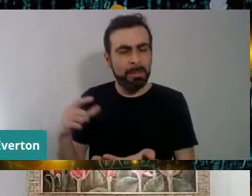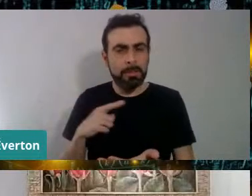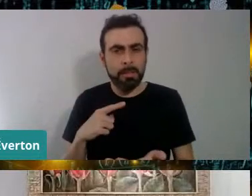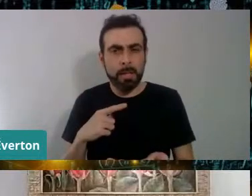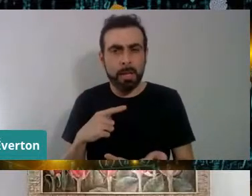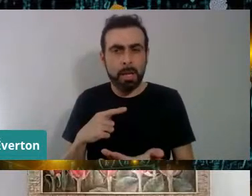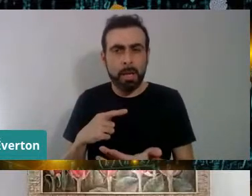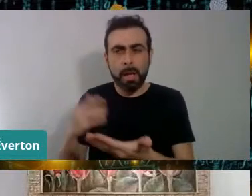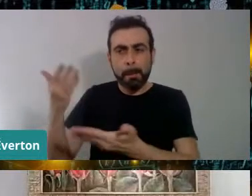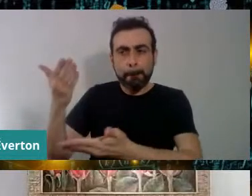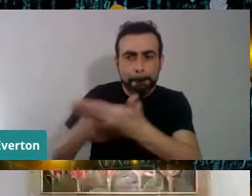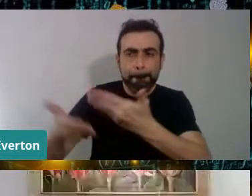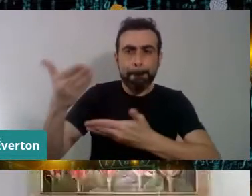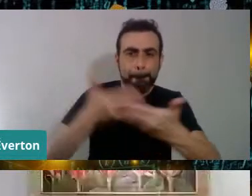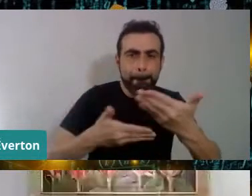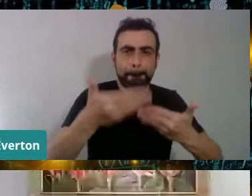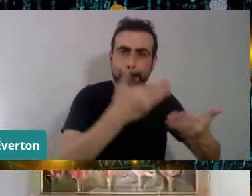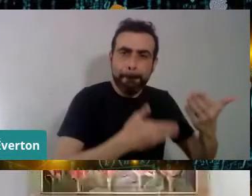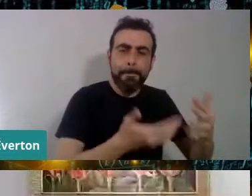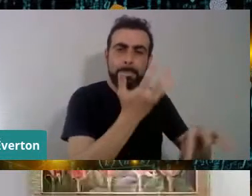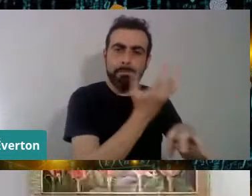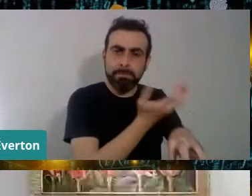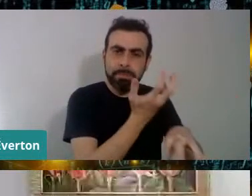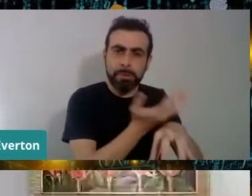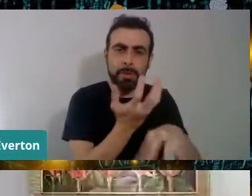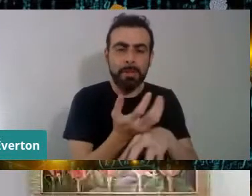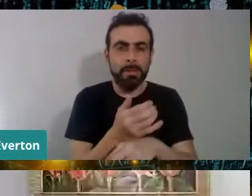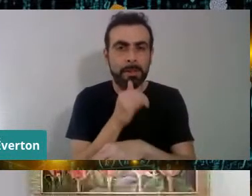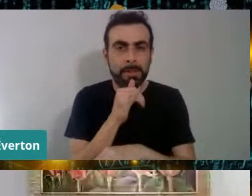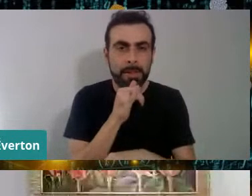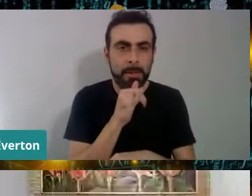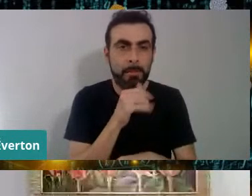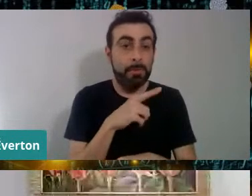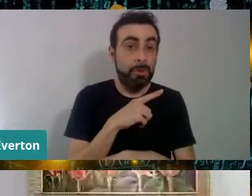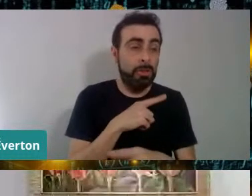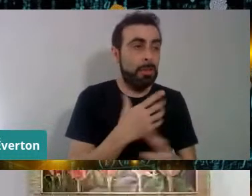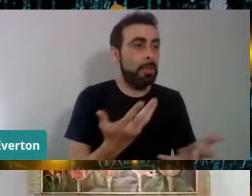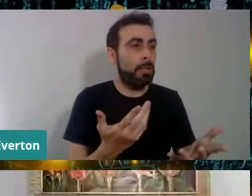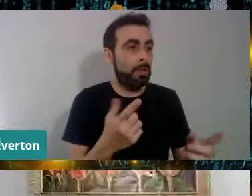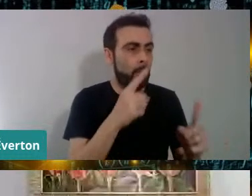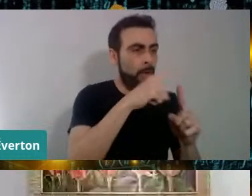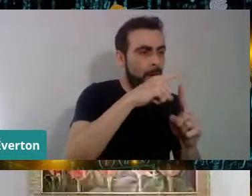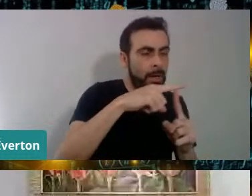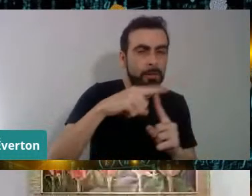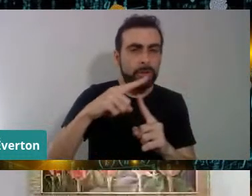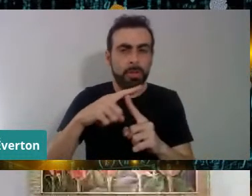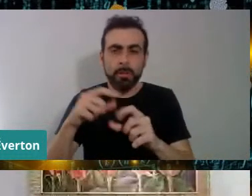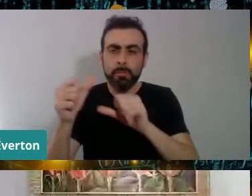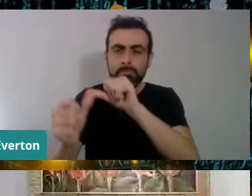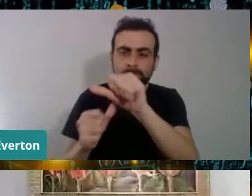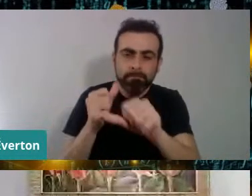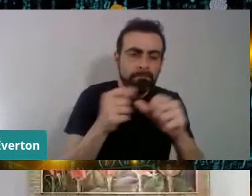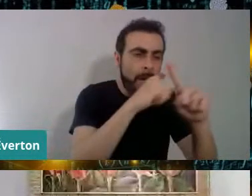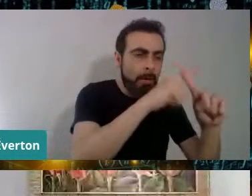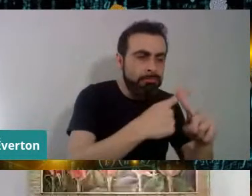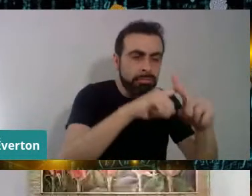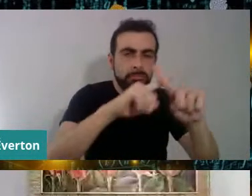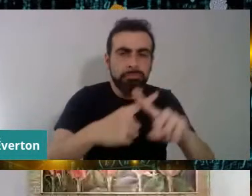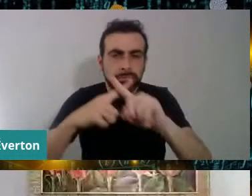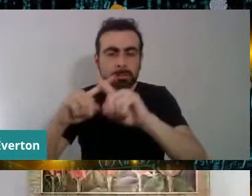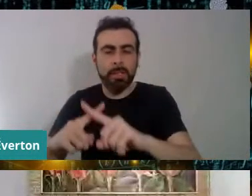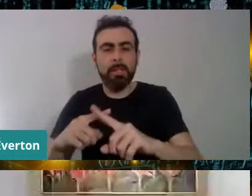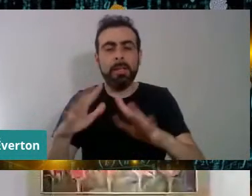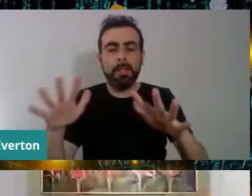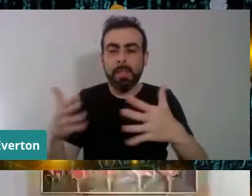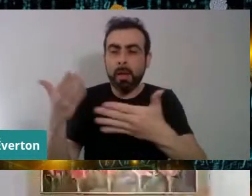de disciplinas, né? Um pegava um tipo de cálculo, outro pegava outro tipo de cálculo, a gente fazia um rodízio